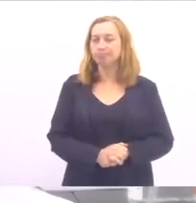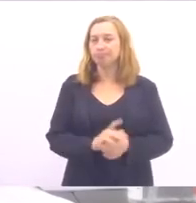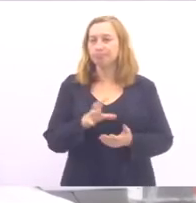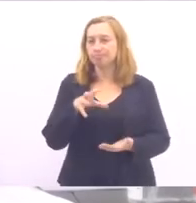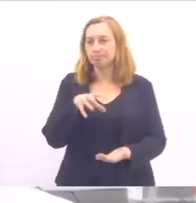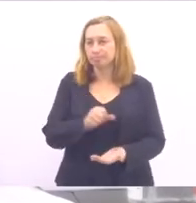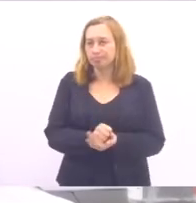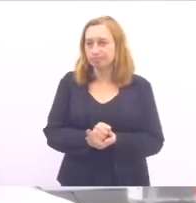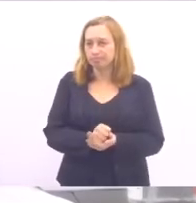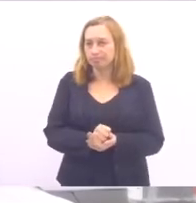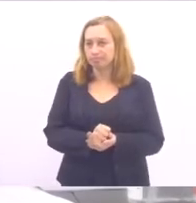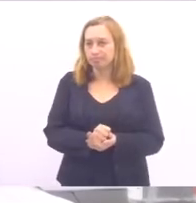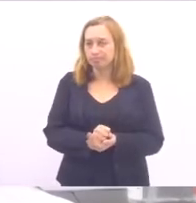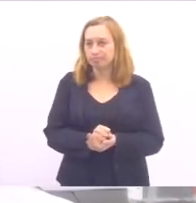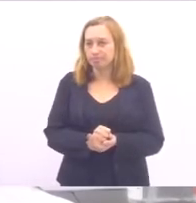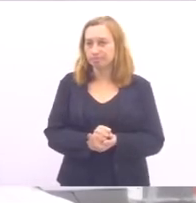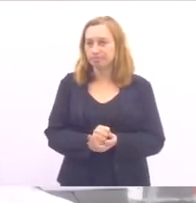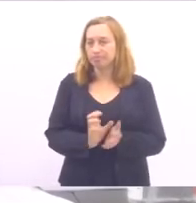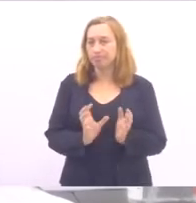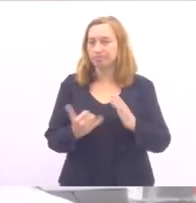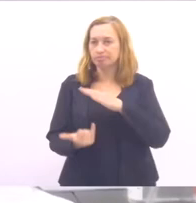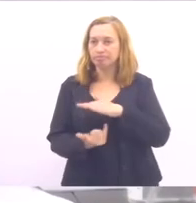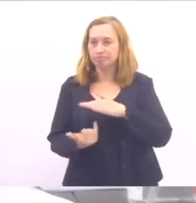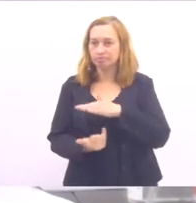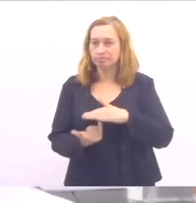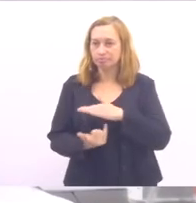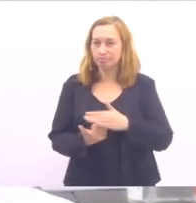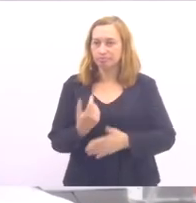cadastro das cooperativas e seu aperfeiçoamento. Márcio.